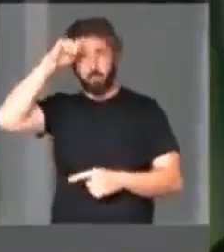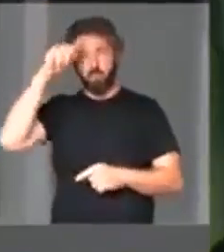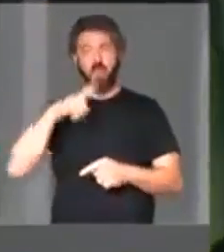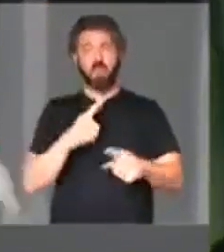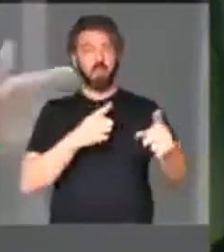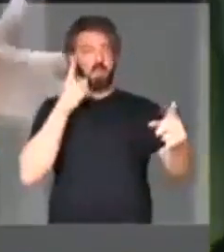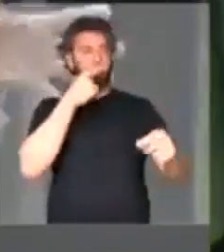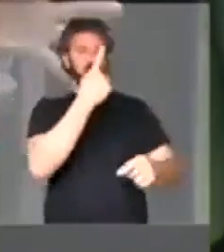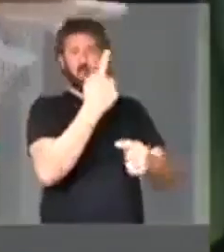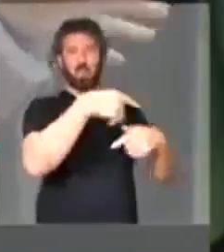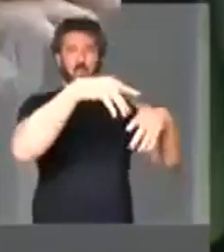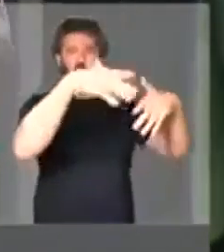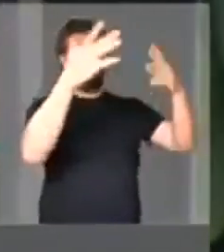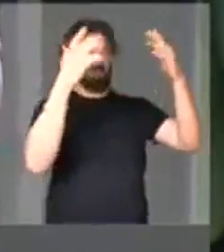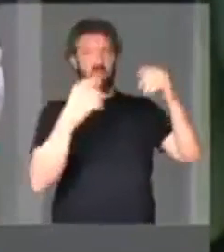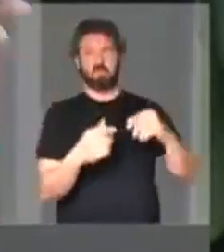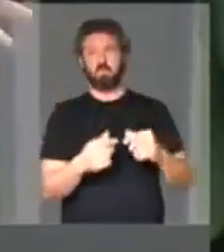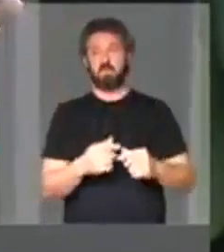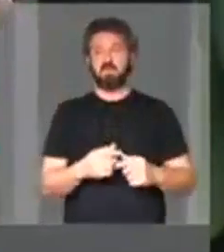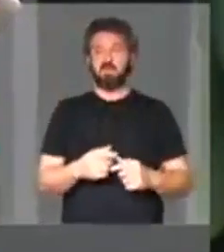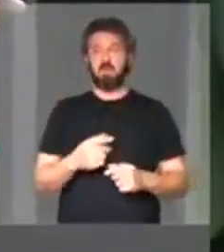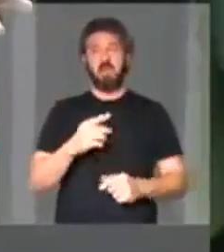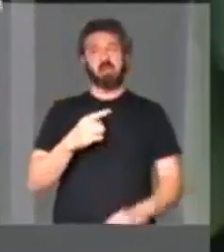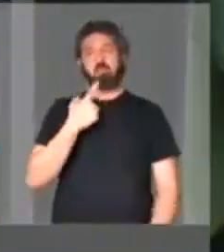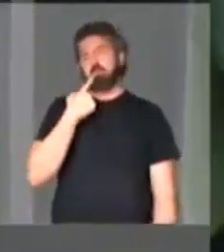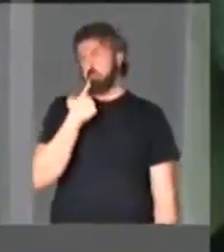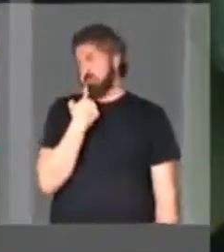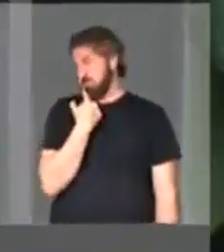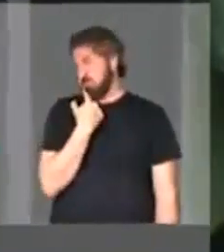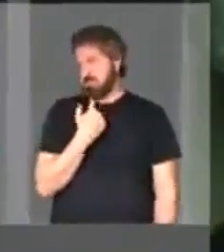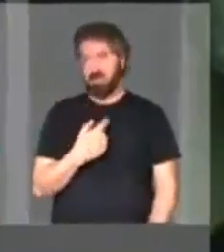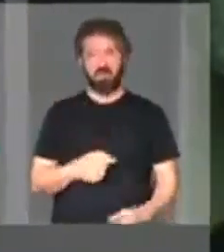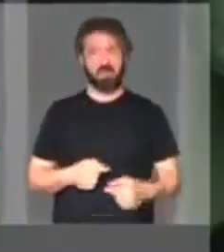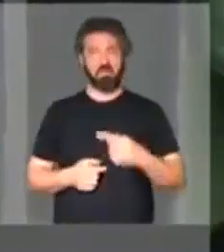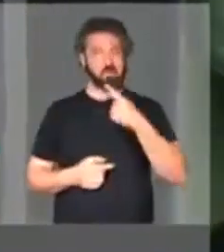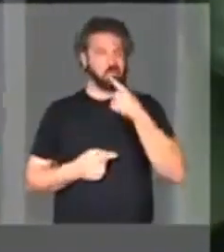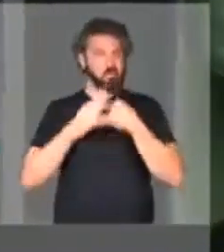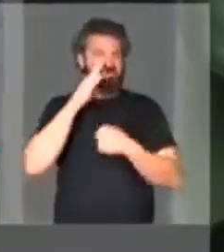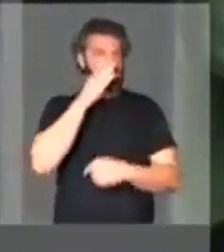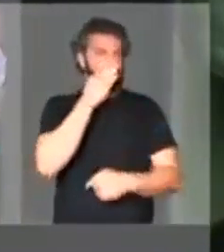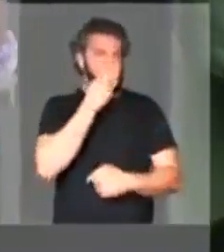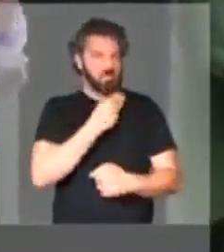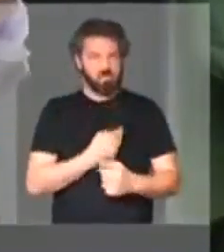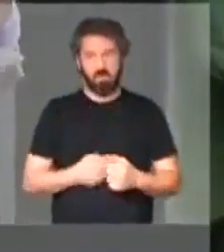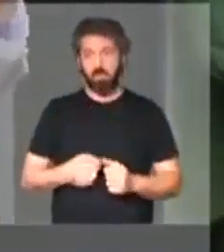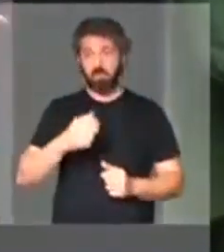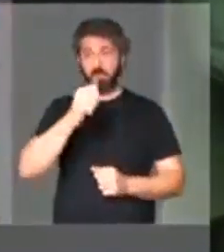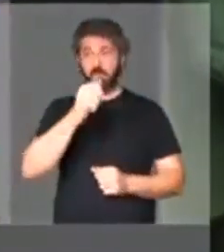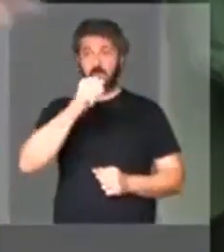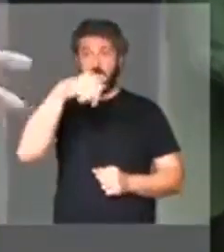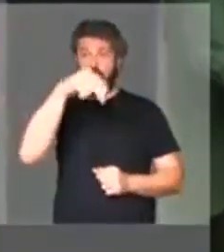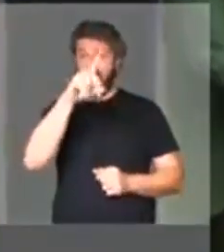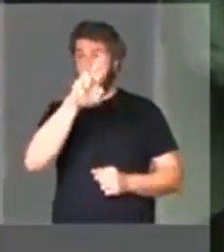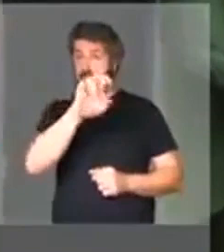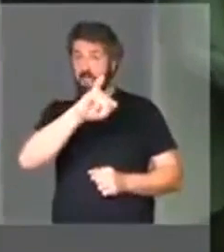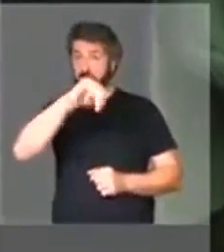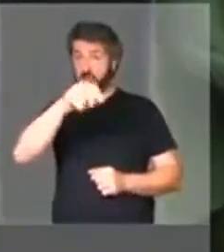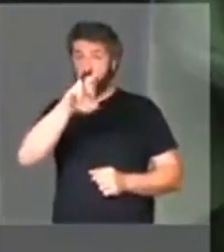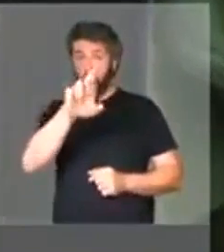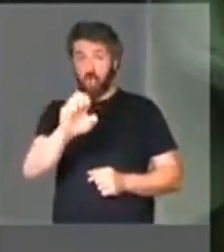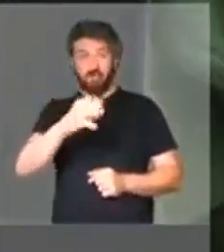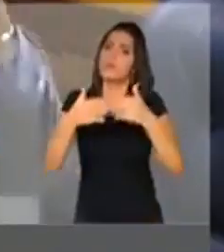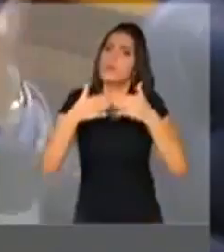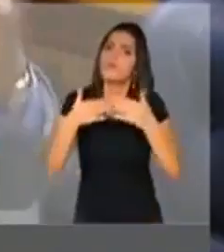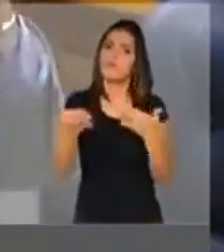teve um deputado aí, que torceu a bença para lá, torceu a fuça pra cá, André Janones, e não gostou